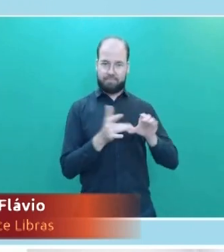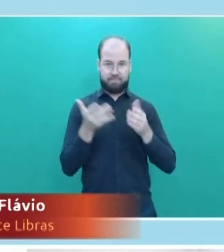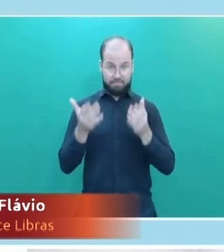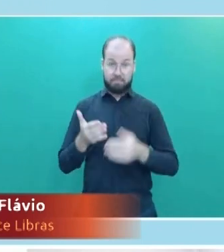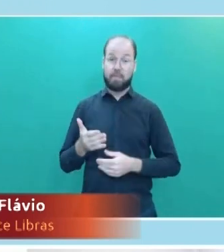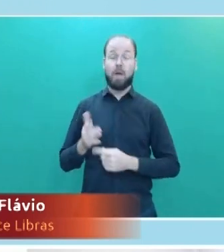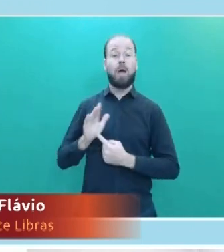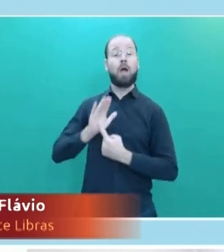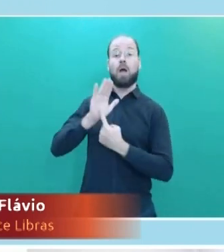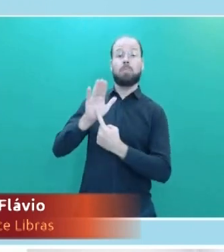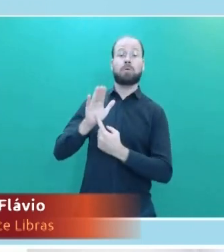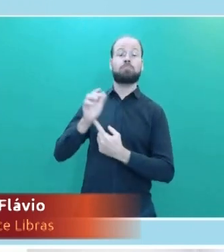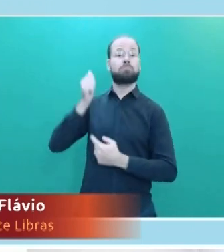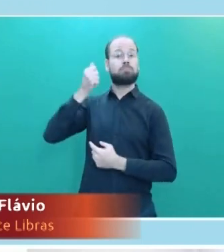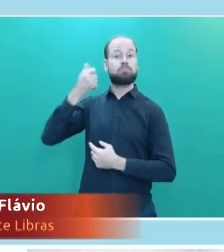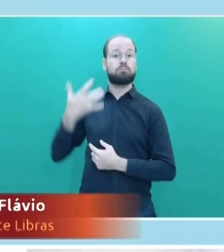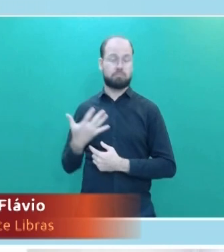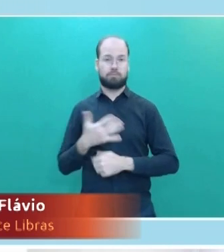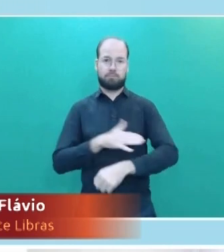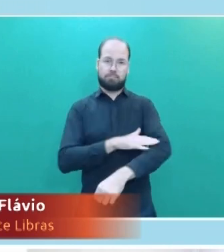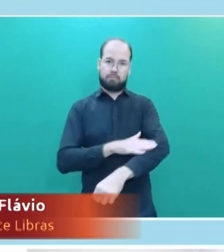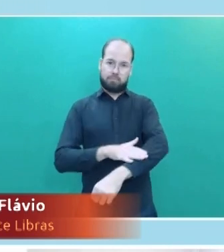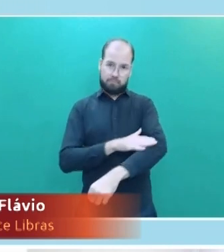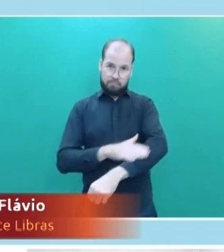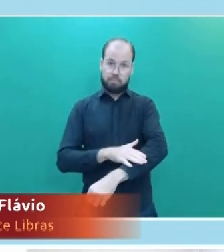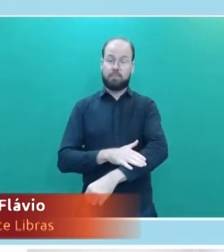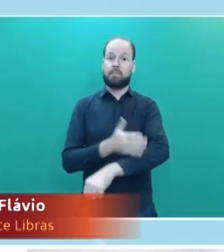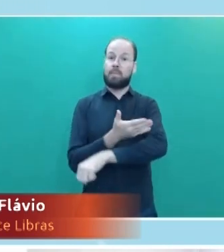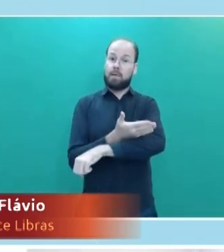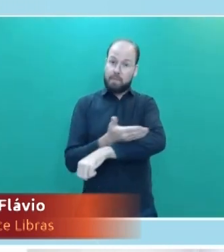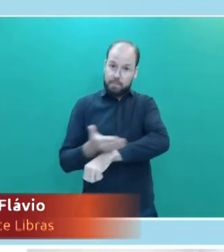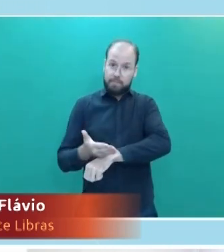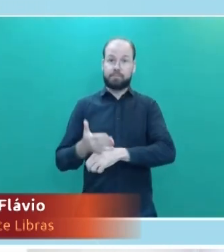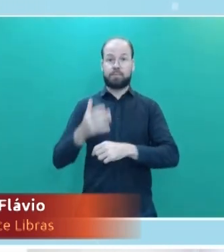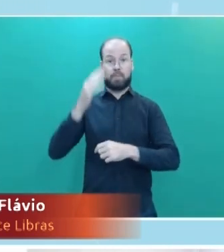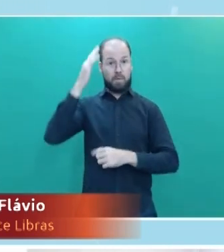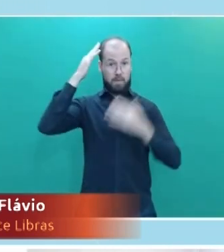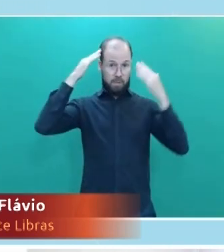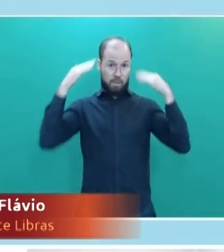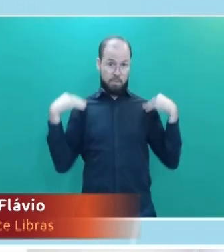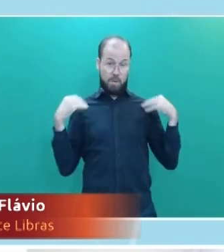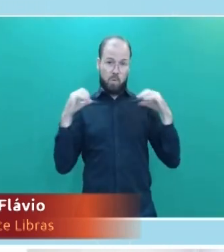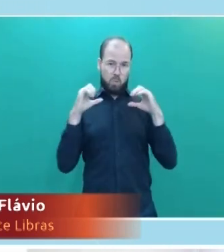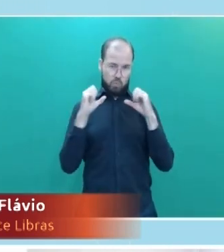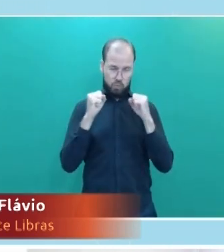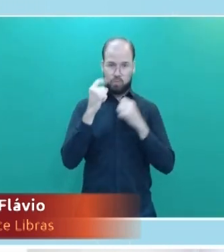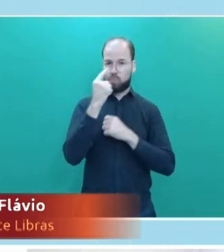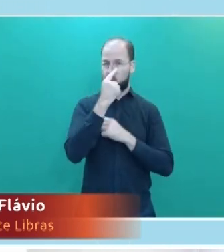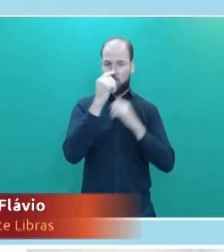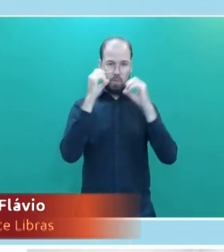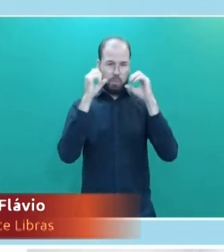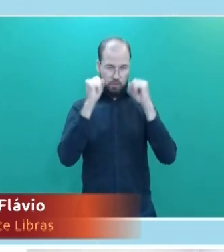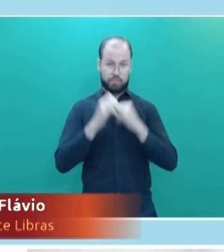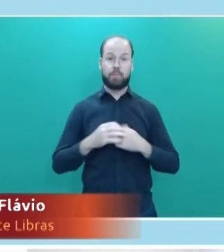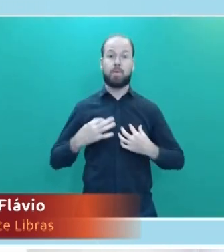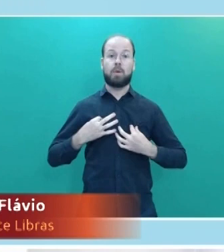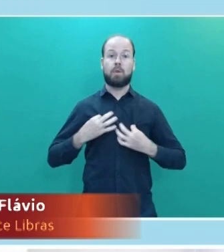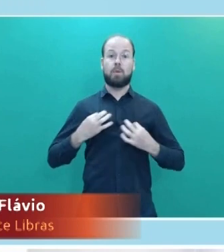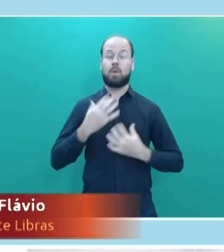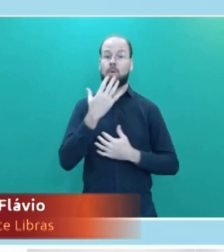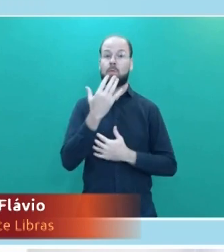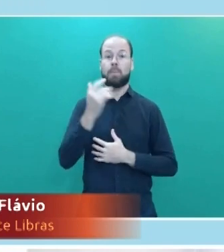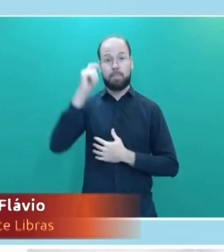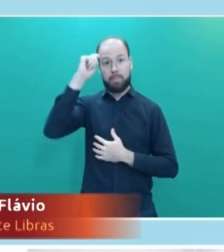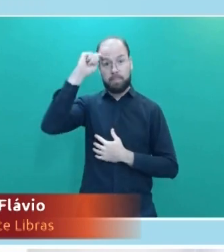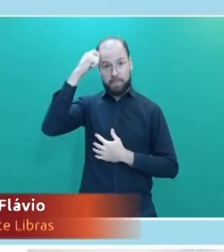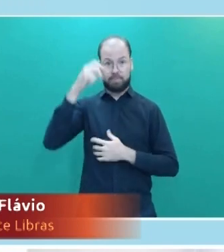mulher cis, de pele clara, com cabelos escuros na altura dos ombros, olhos também escuros. Estou vestindo uma roupa preta e sentada na redação